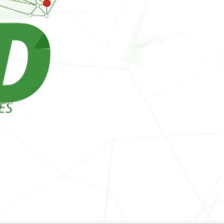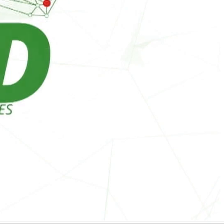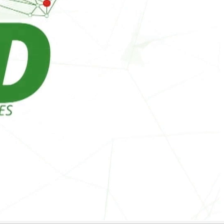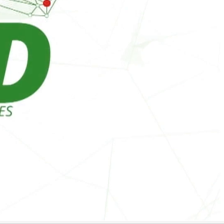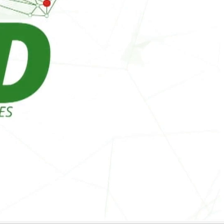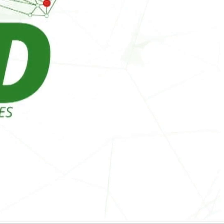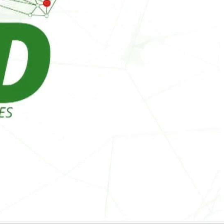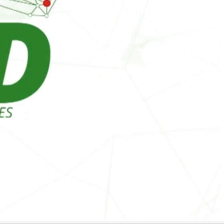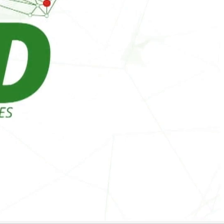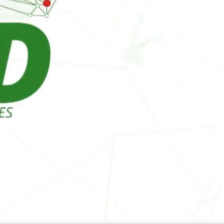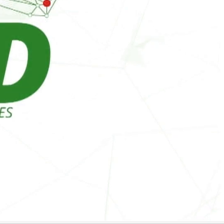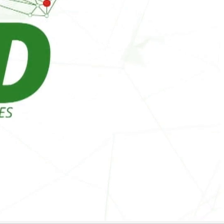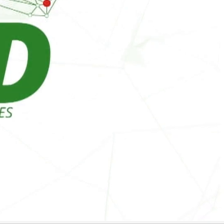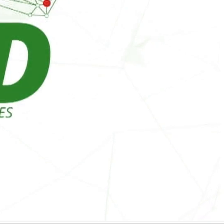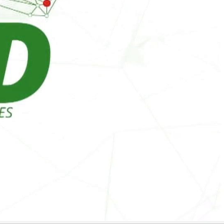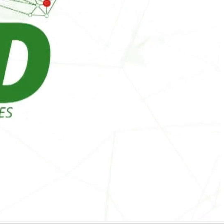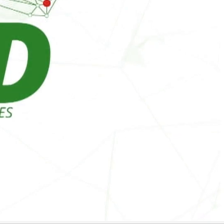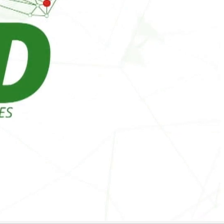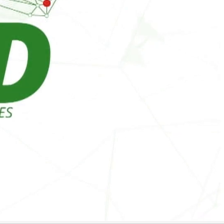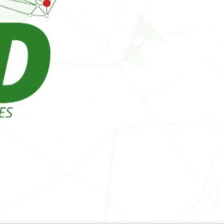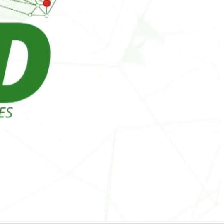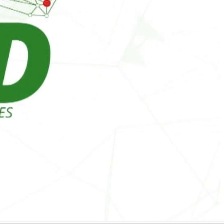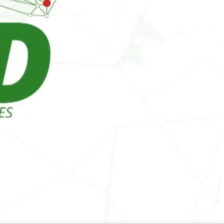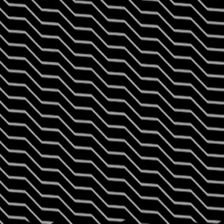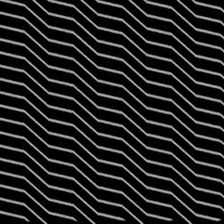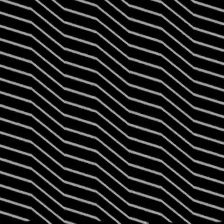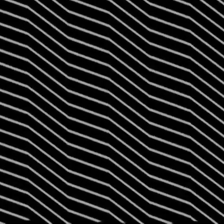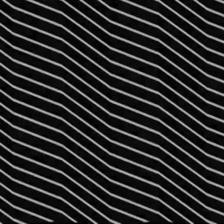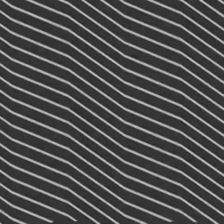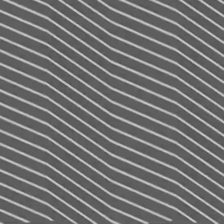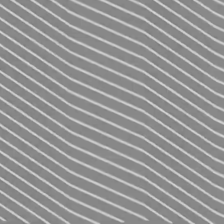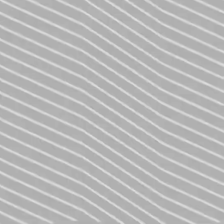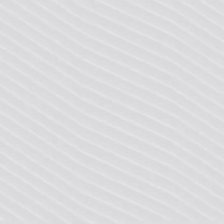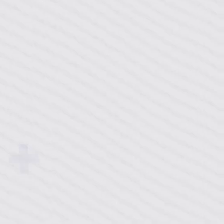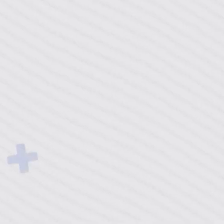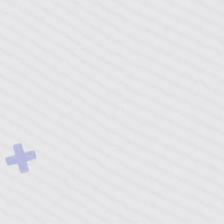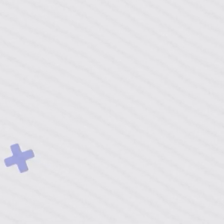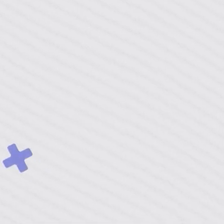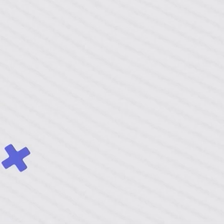Educação à distância, mudando realidades.